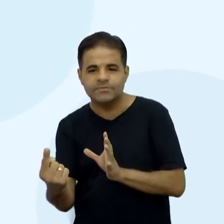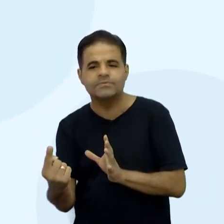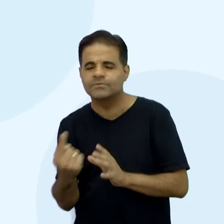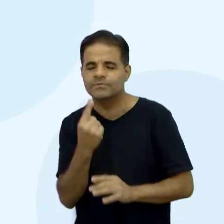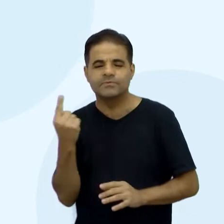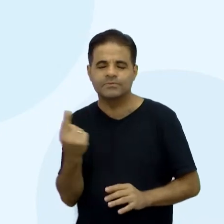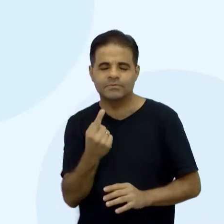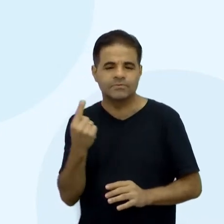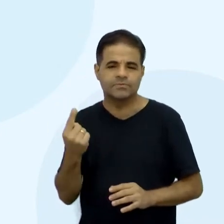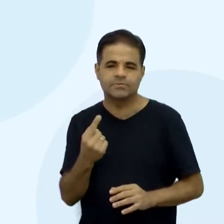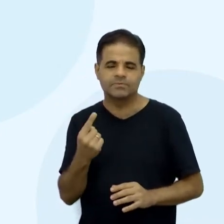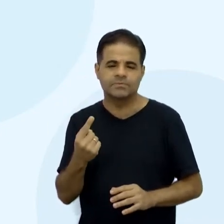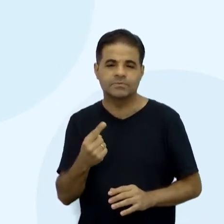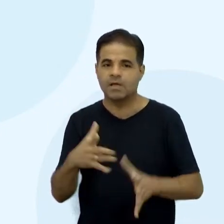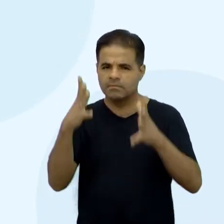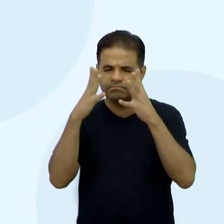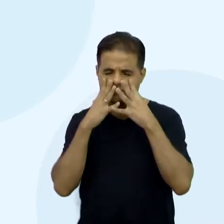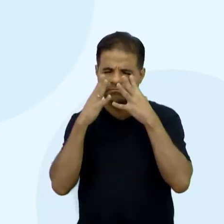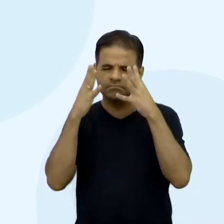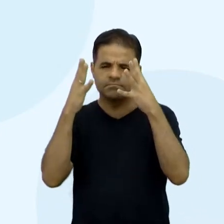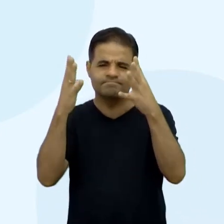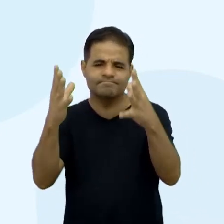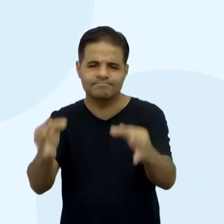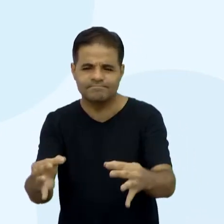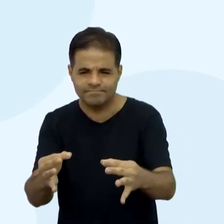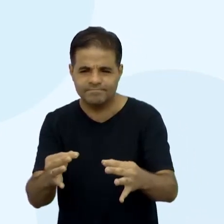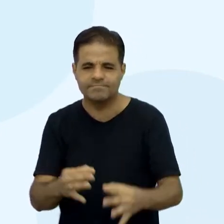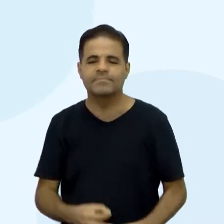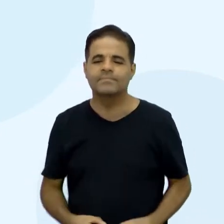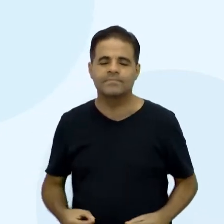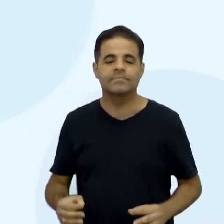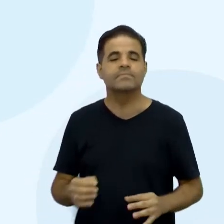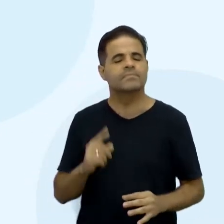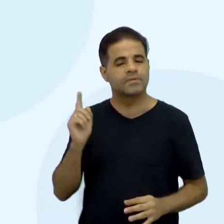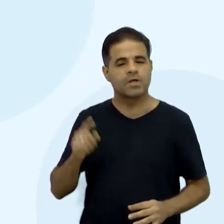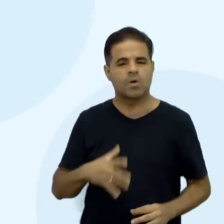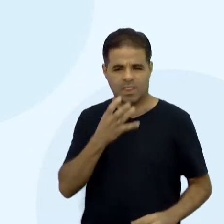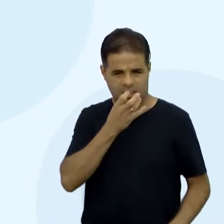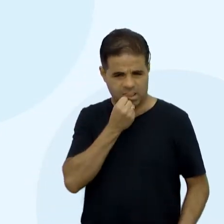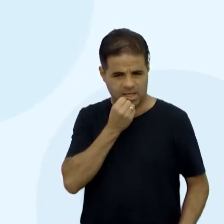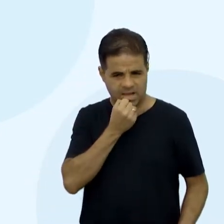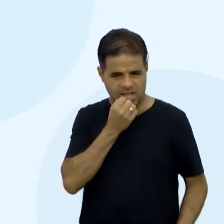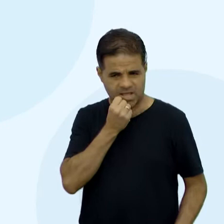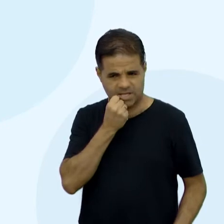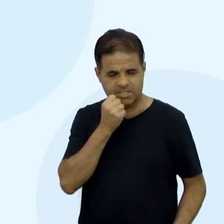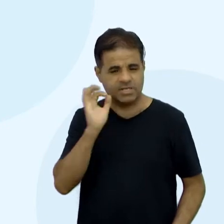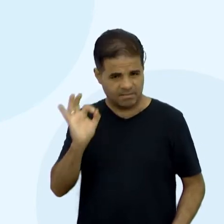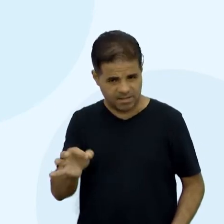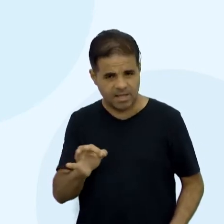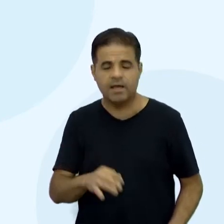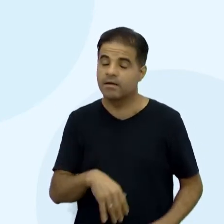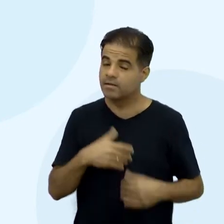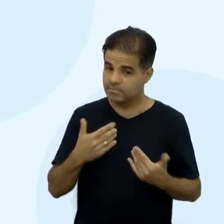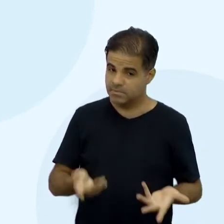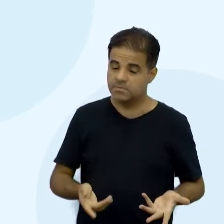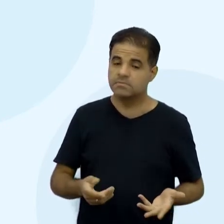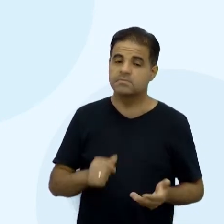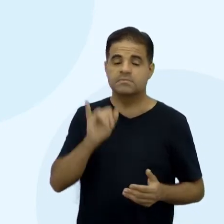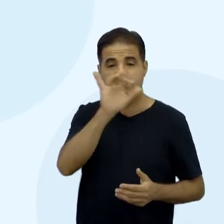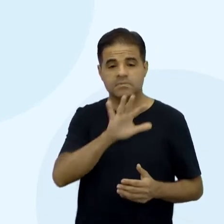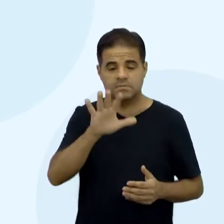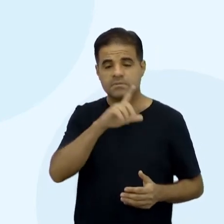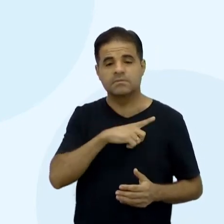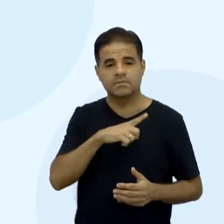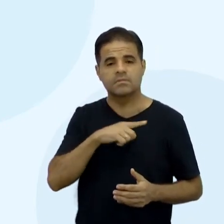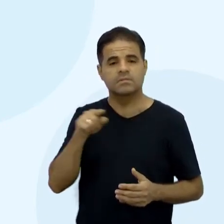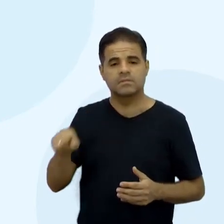um jogador atento, é um pedindo a bola. É um de laranja que está com a bola? É um de laranja. Olha. Então aí na imagem é